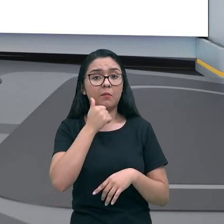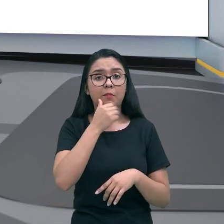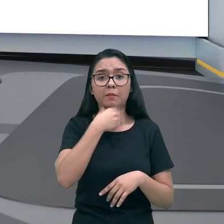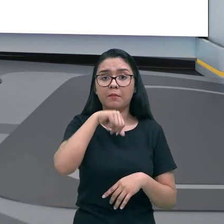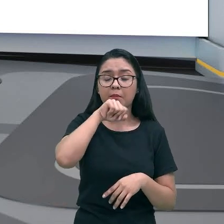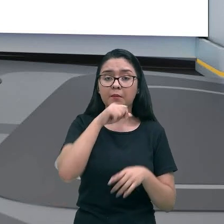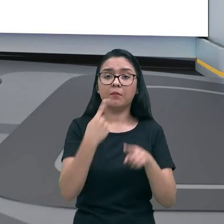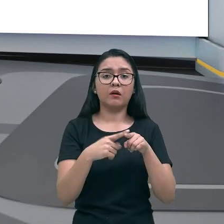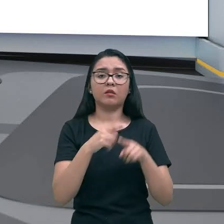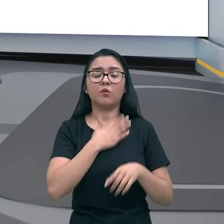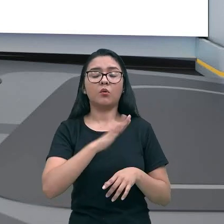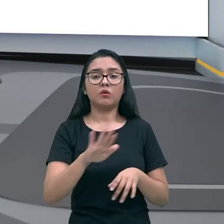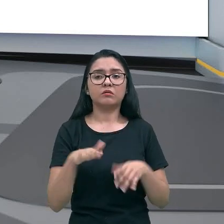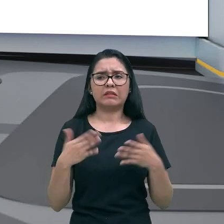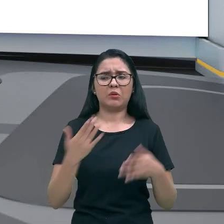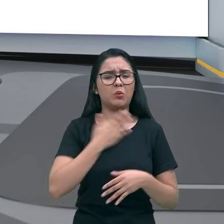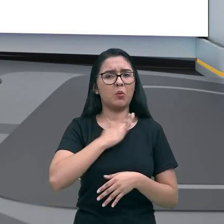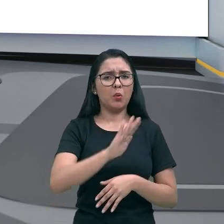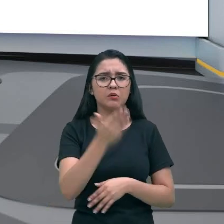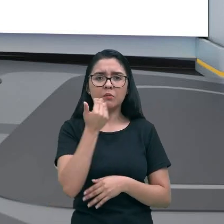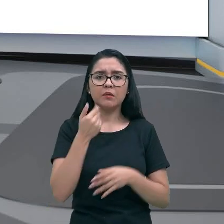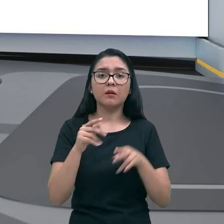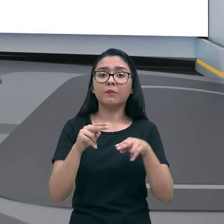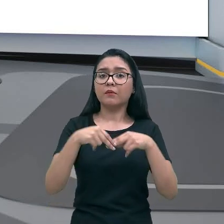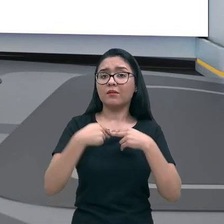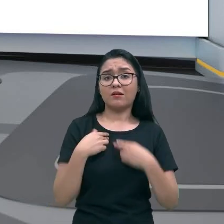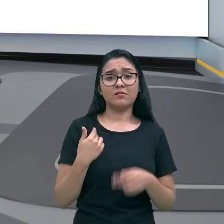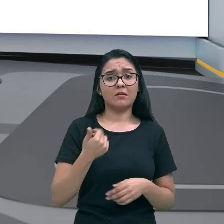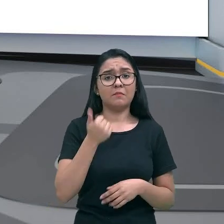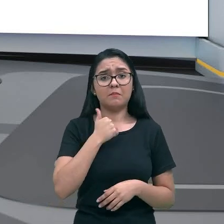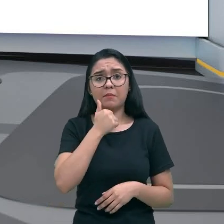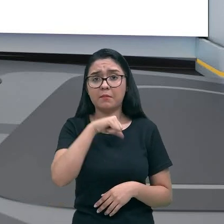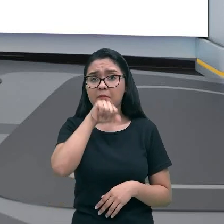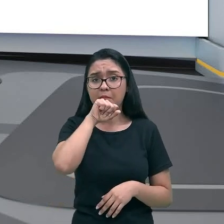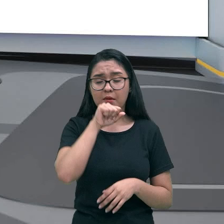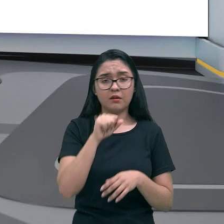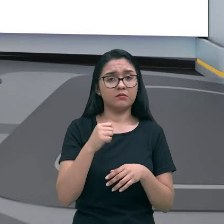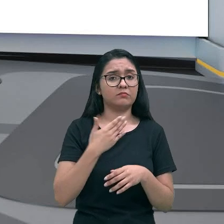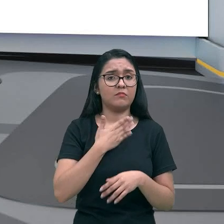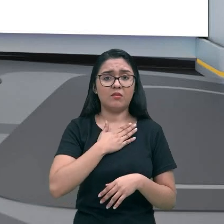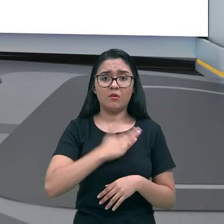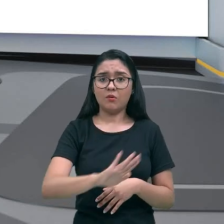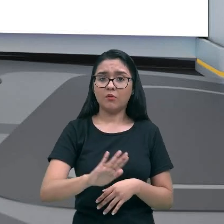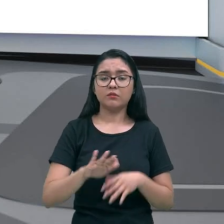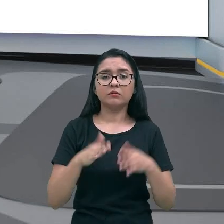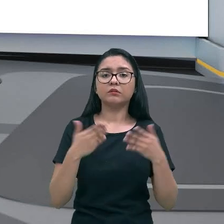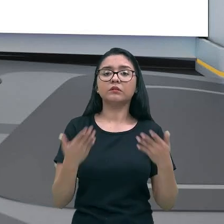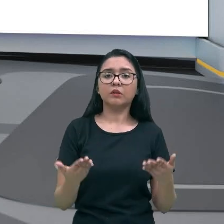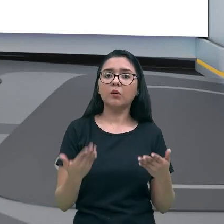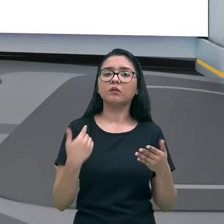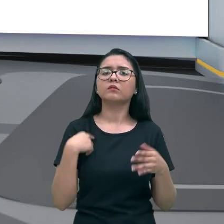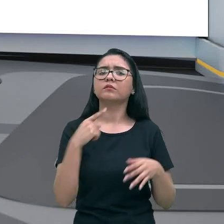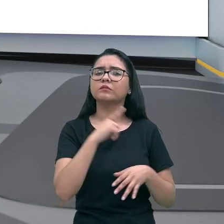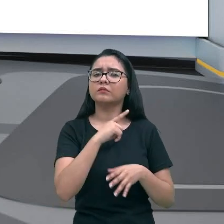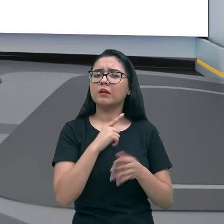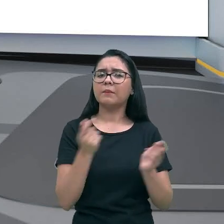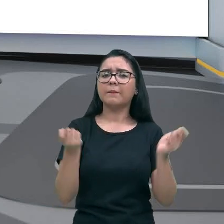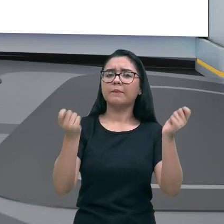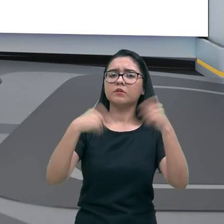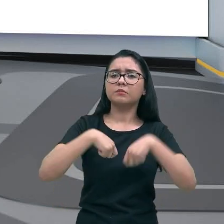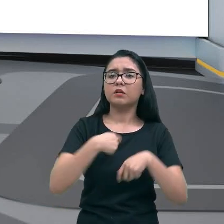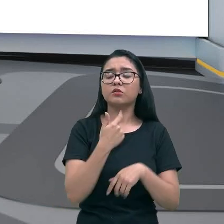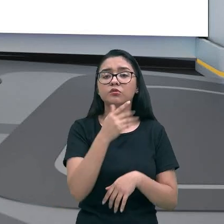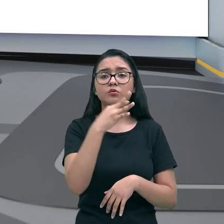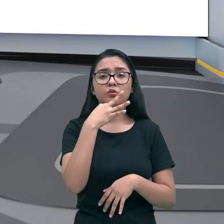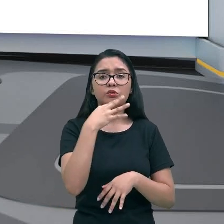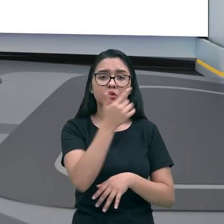essa comida porque o meu responsável gosta. É como se ele quisesse, nesse processo de negar, abrir a possibilidade de conhecer outras